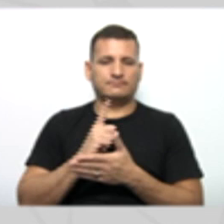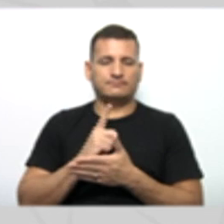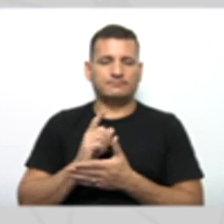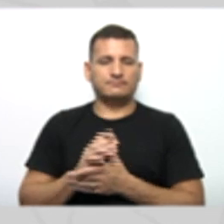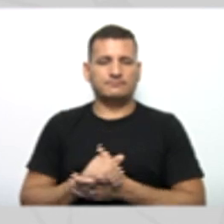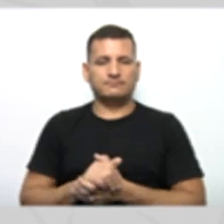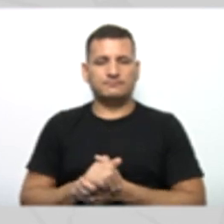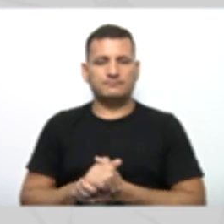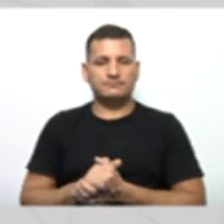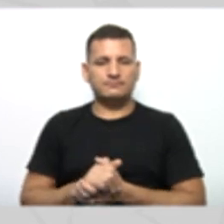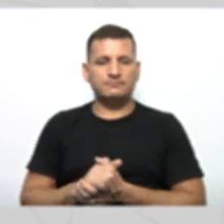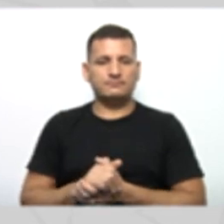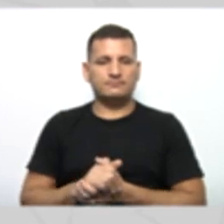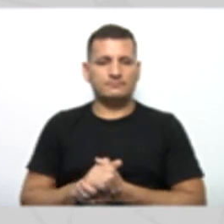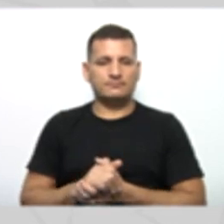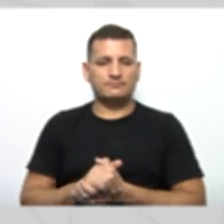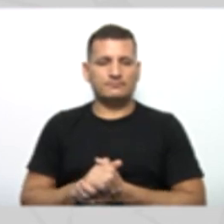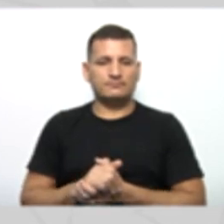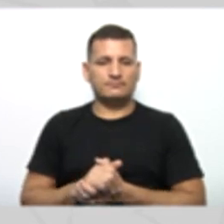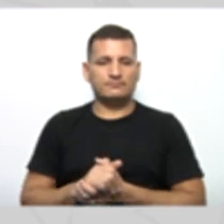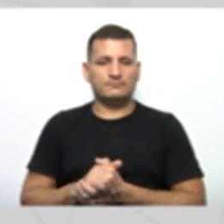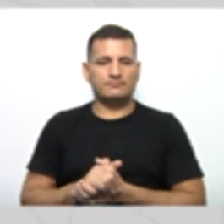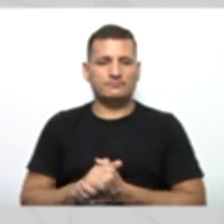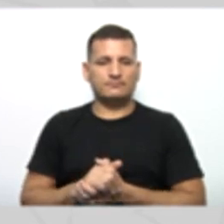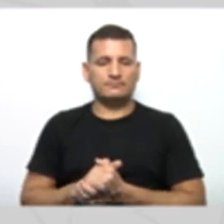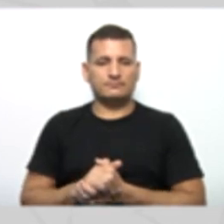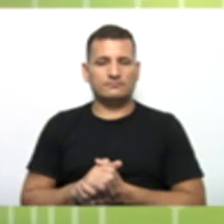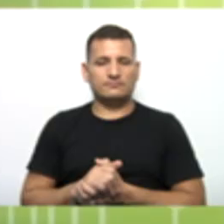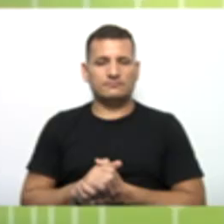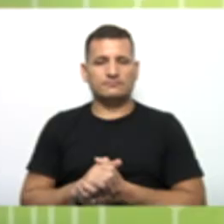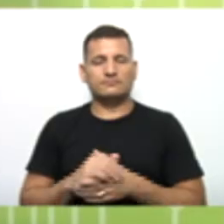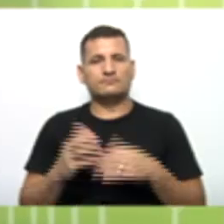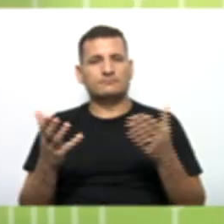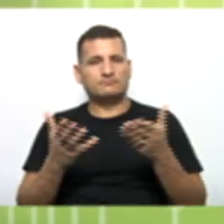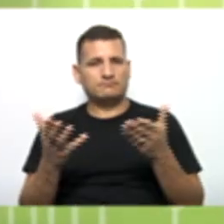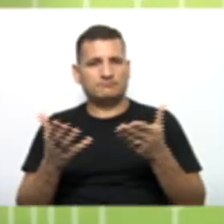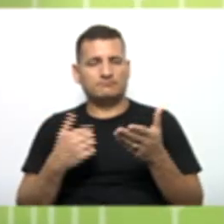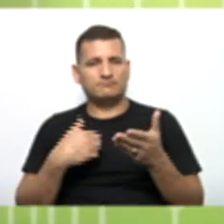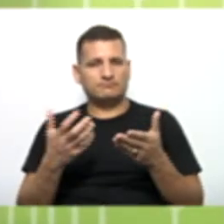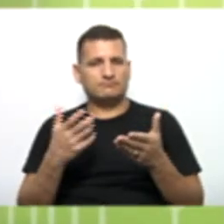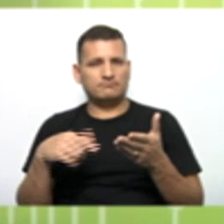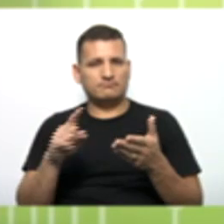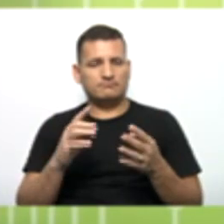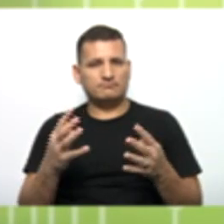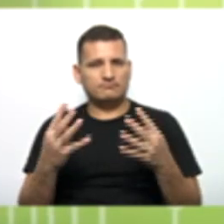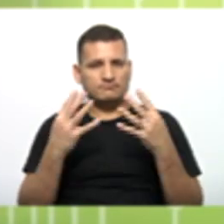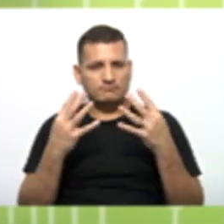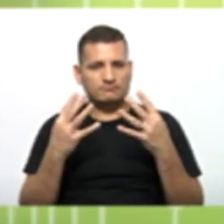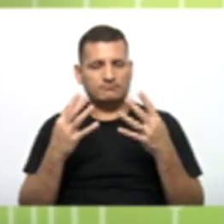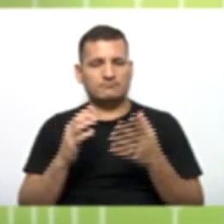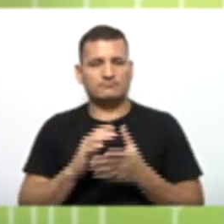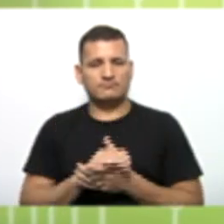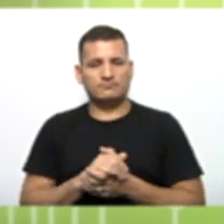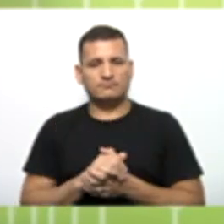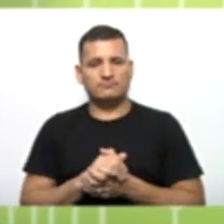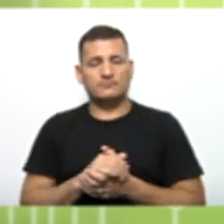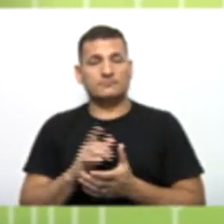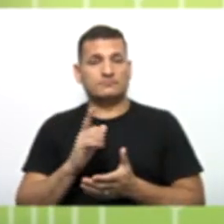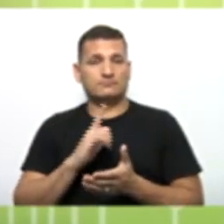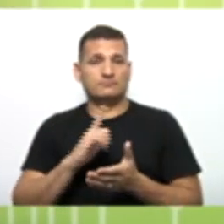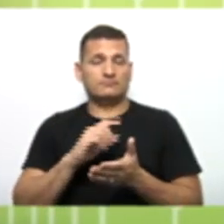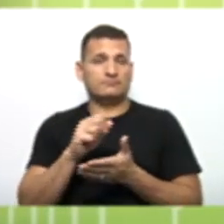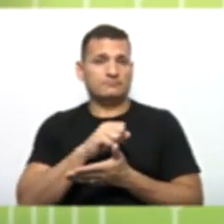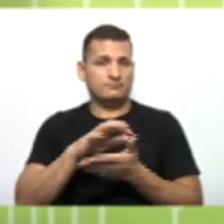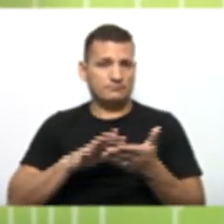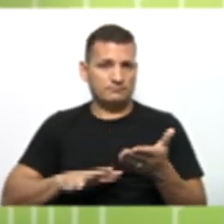aí melhor quando a gente retornar. Agora eu quero que vocês prestem bastante atenção aqui, ó. A gente preparou uma